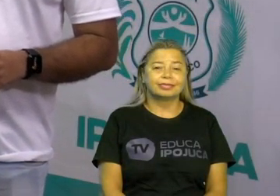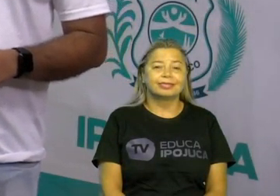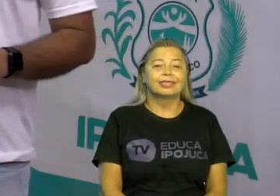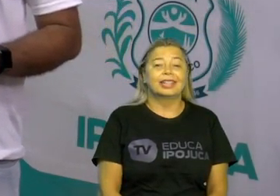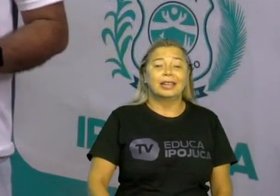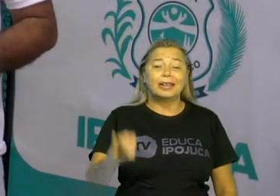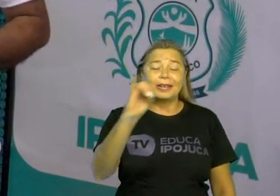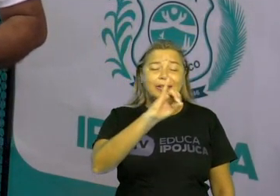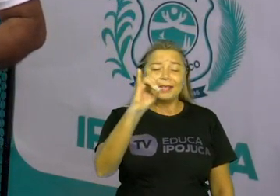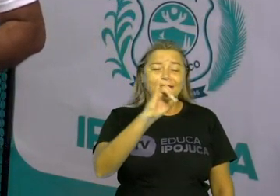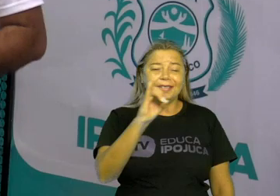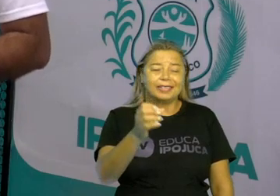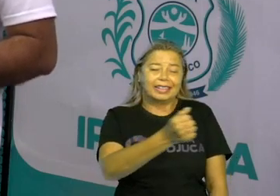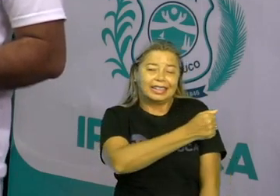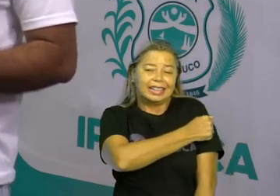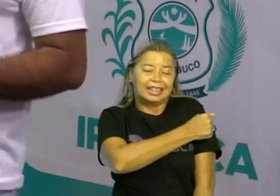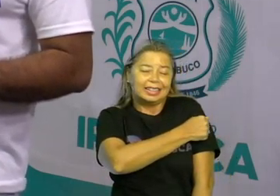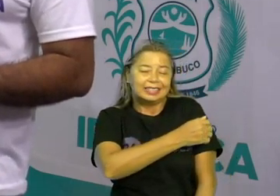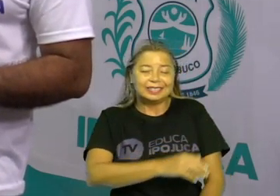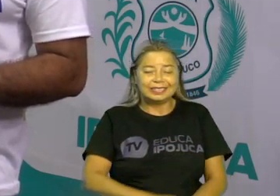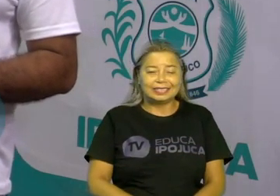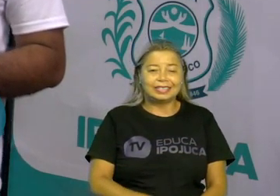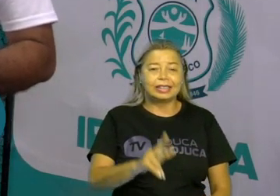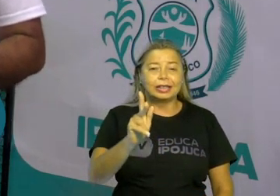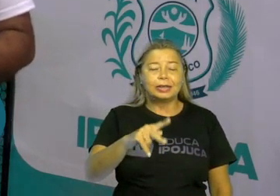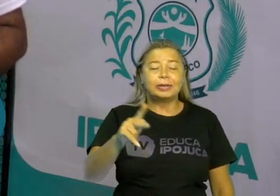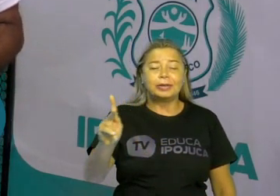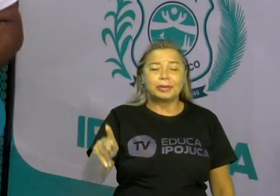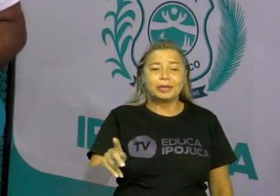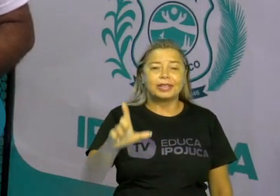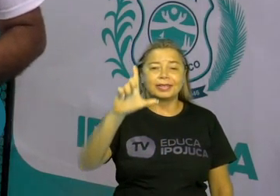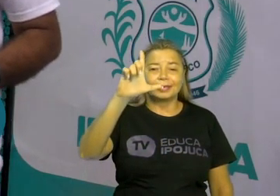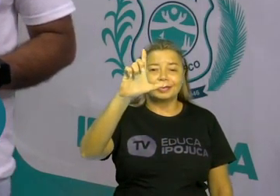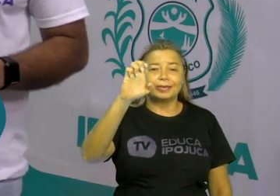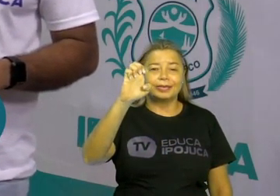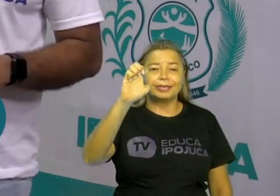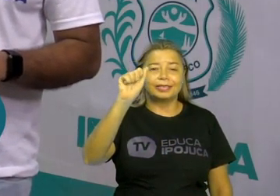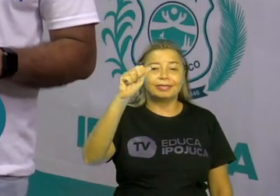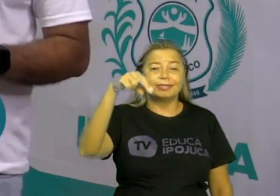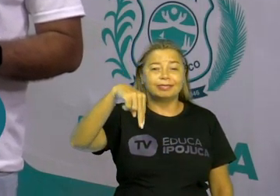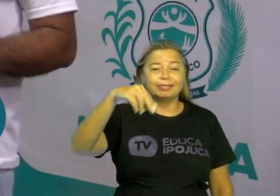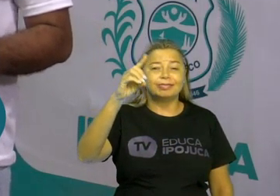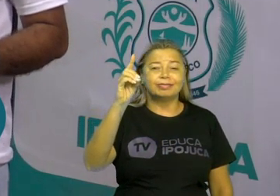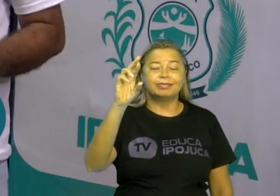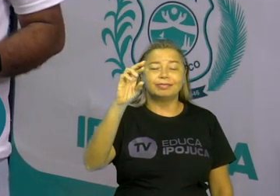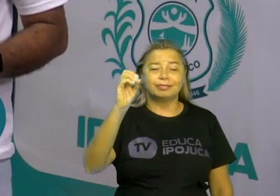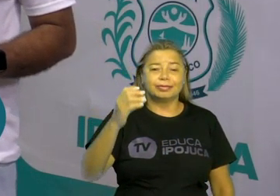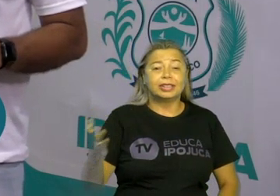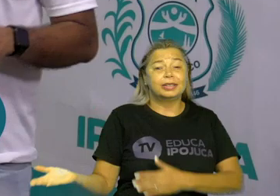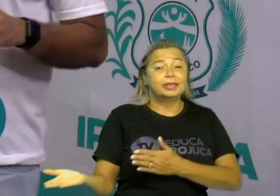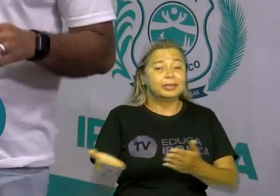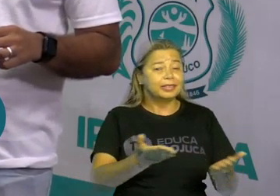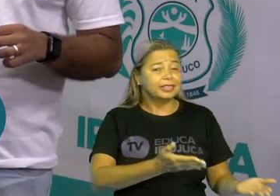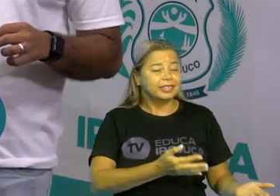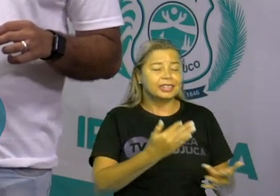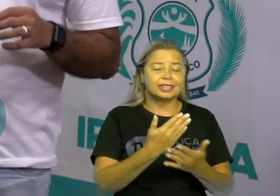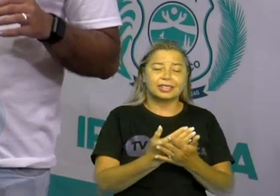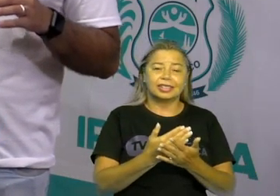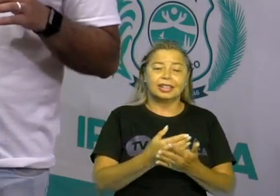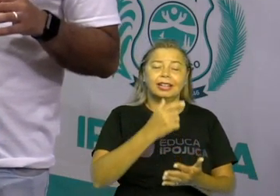hello still dance aqui é o teacher Leandro e sejam bem-vindos a mais uma aula de língua inglesa